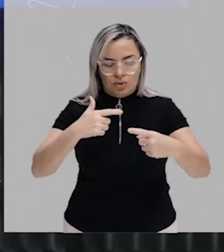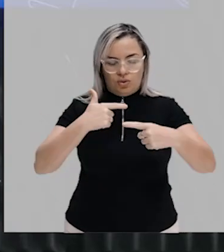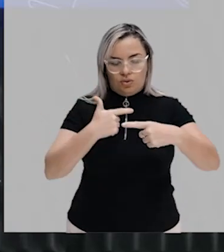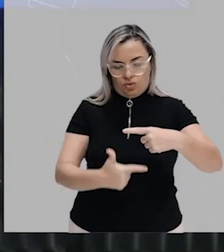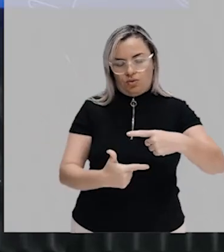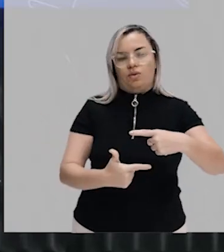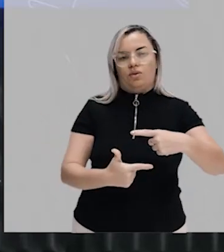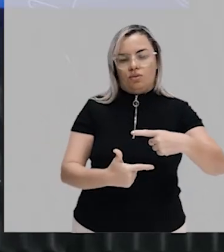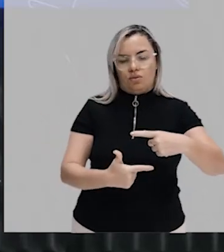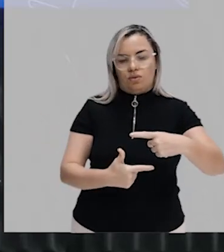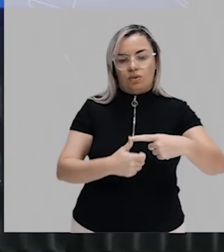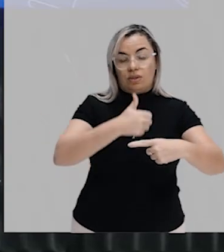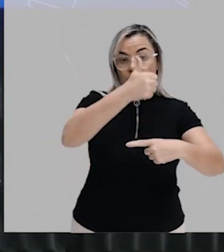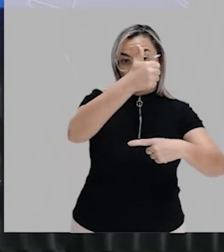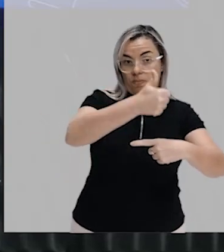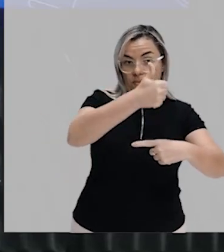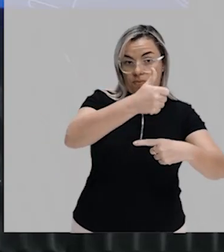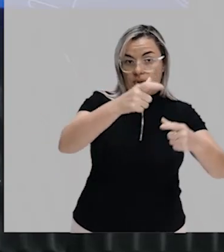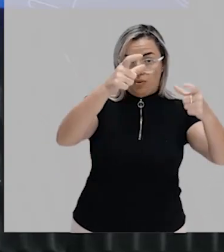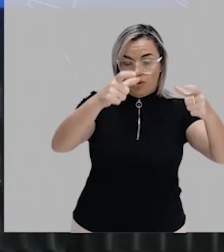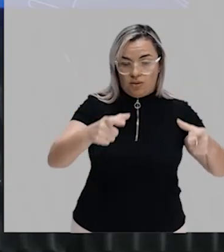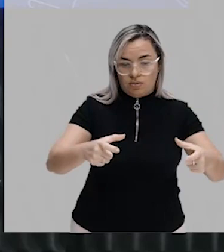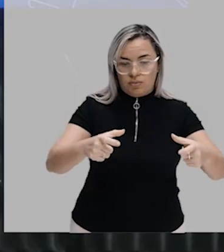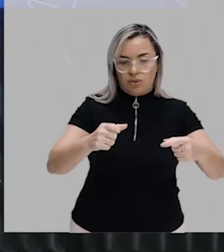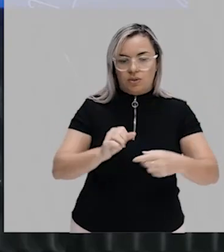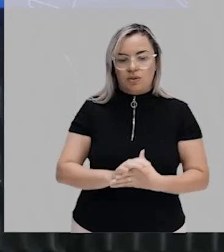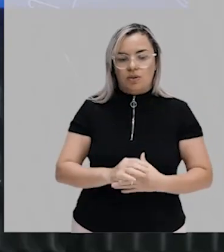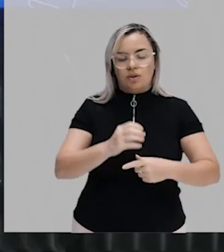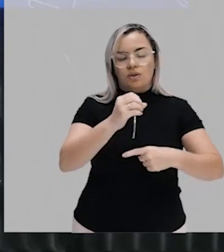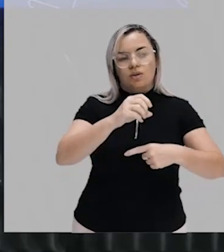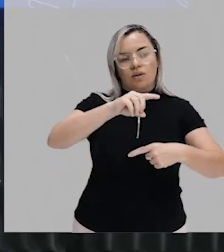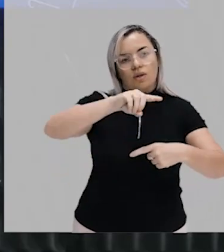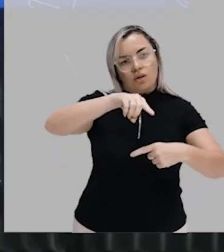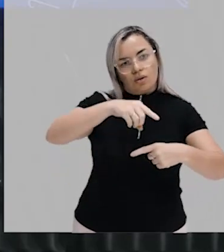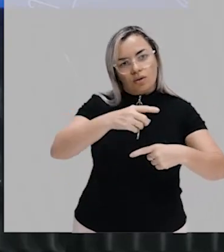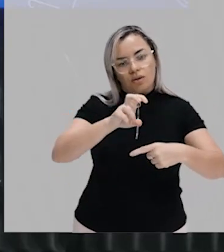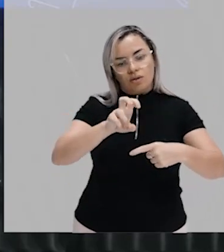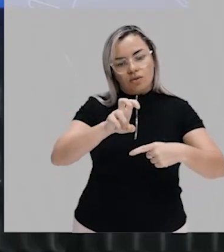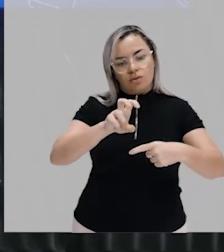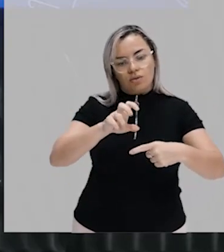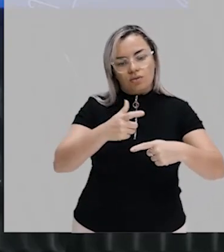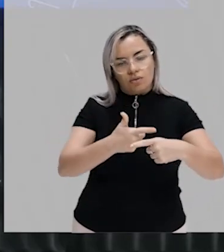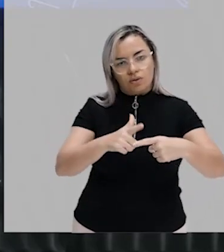2 litros. 0,5 dividido por 2, muito fácil, né?